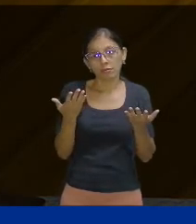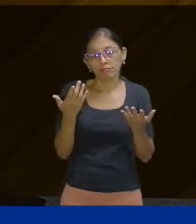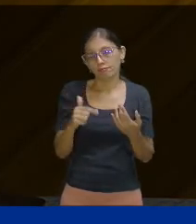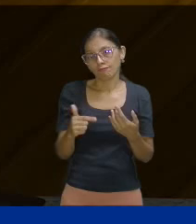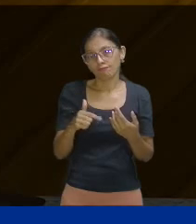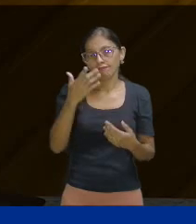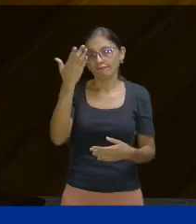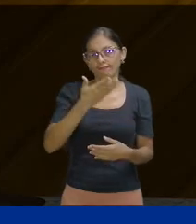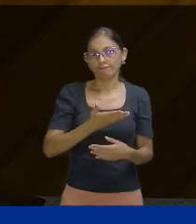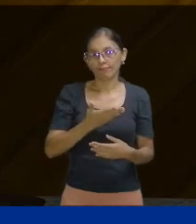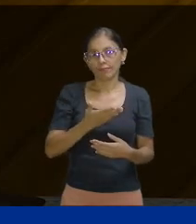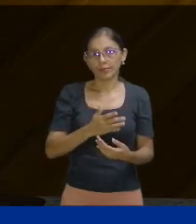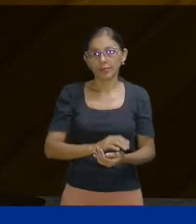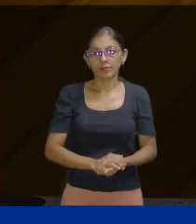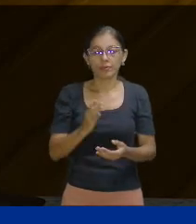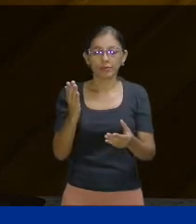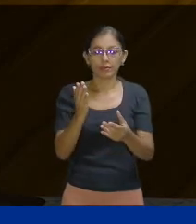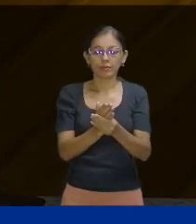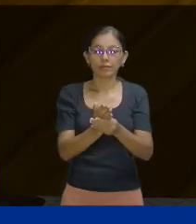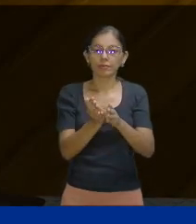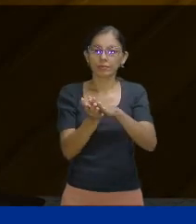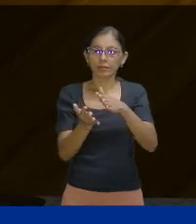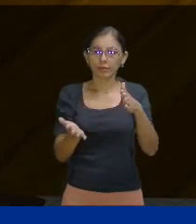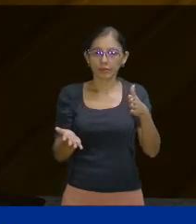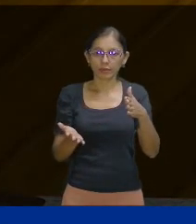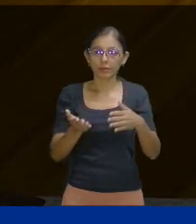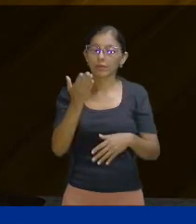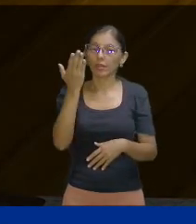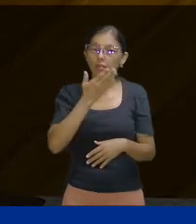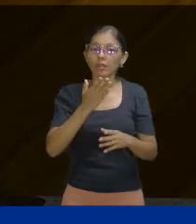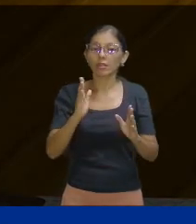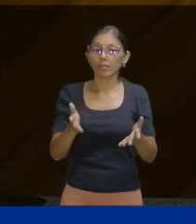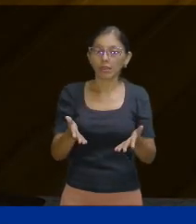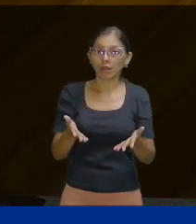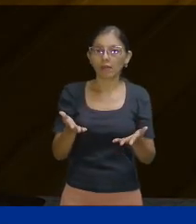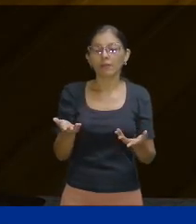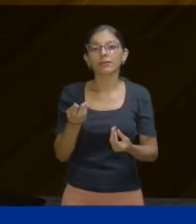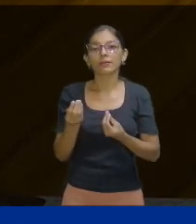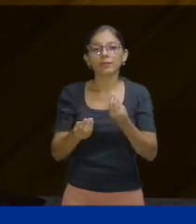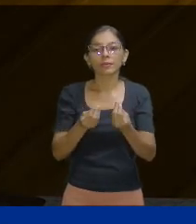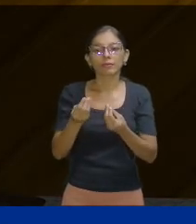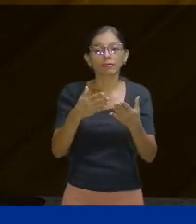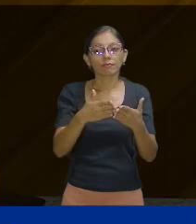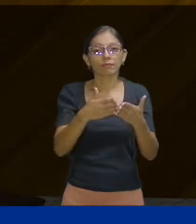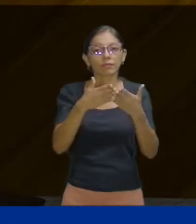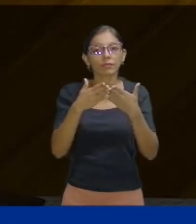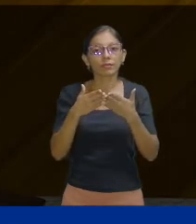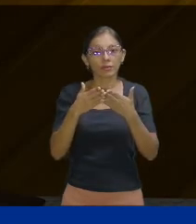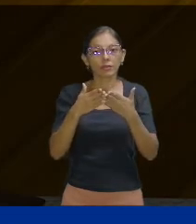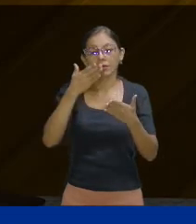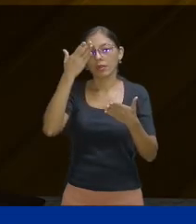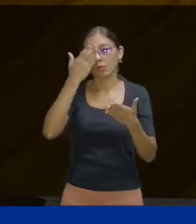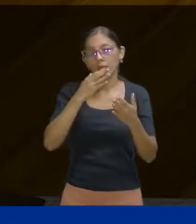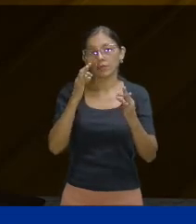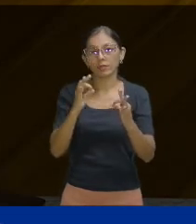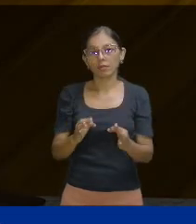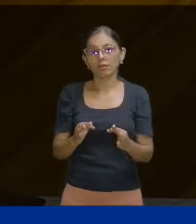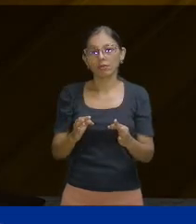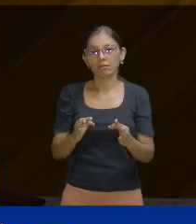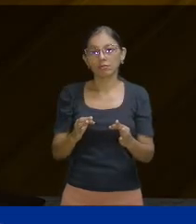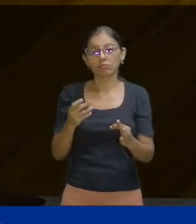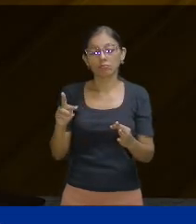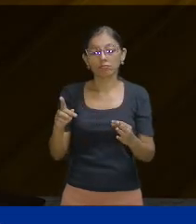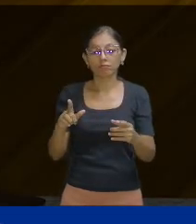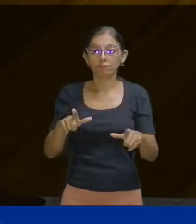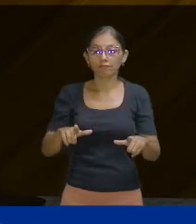questão que se tem nos autos é saber se a prova constituída pelo requerente é uma prova suficiente para afastar a presunção